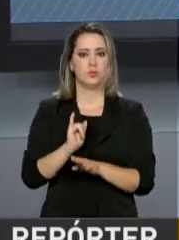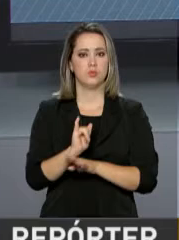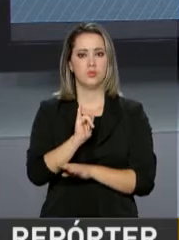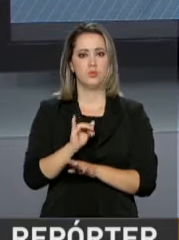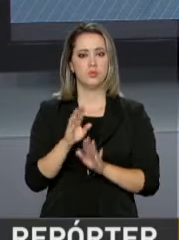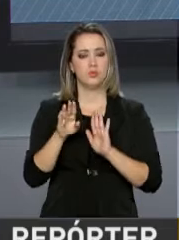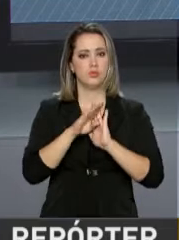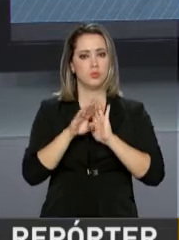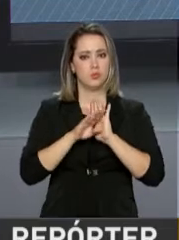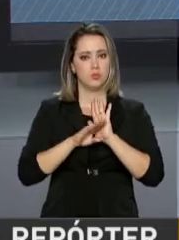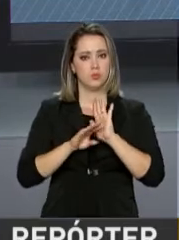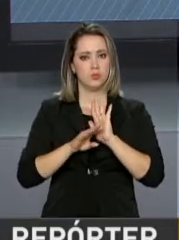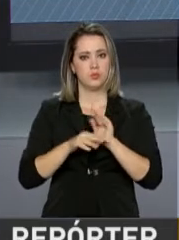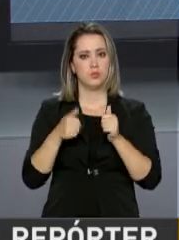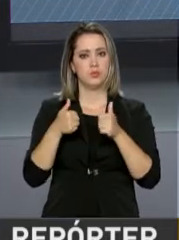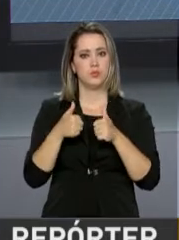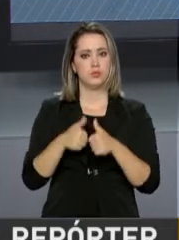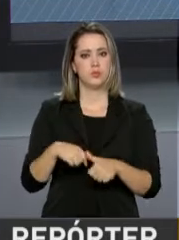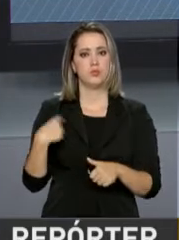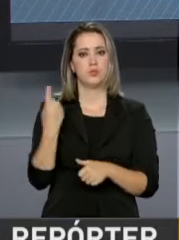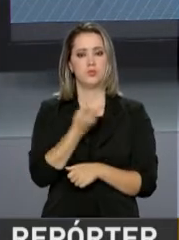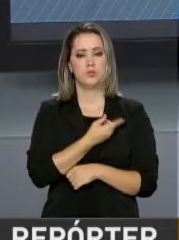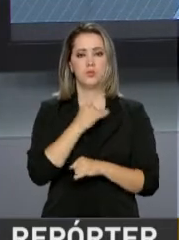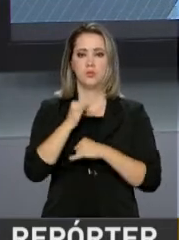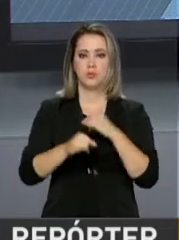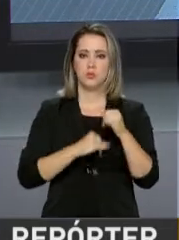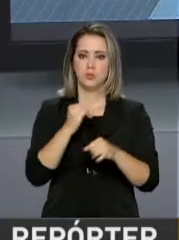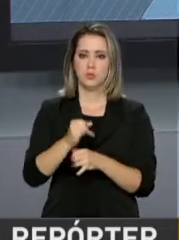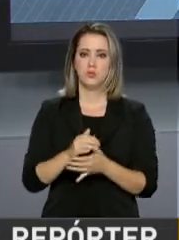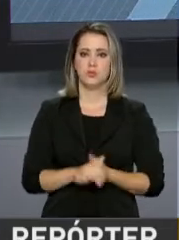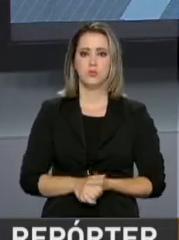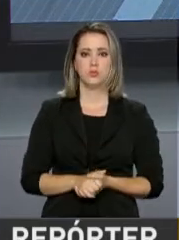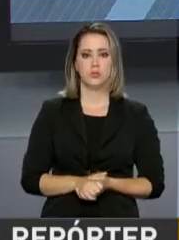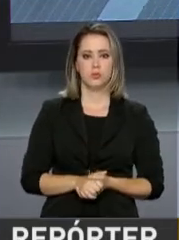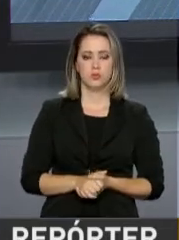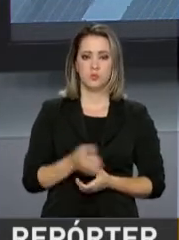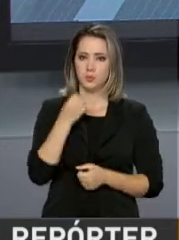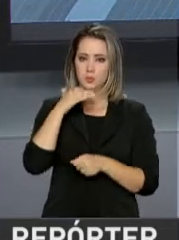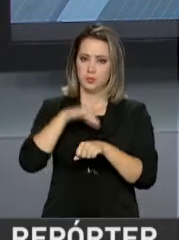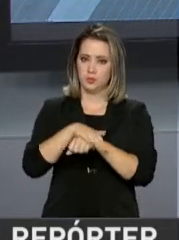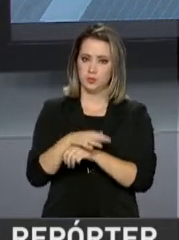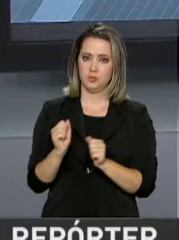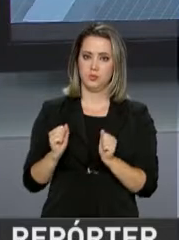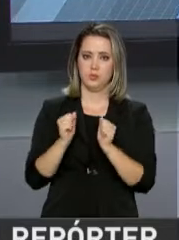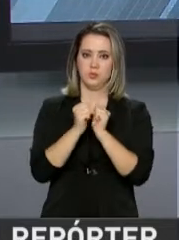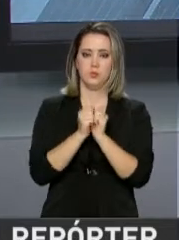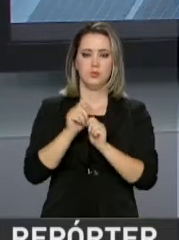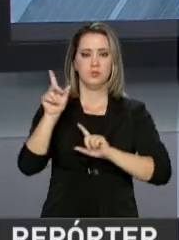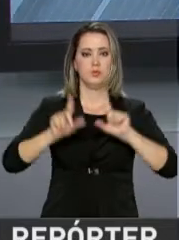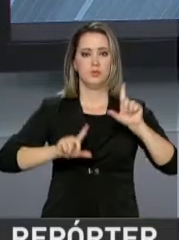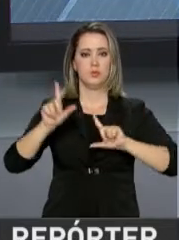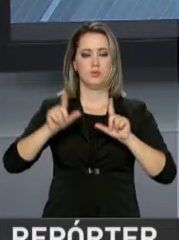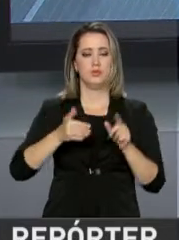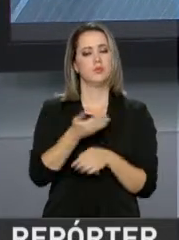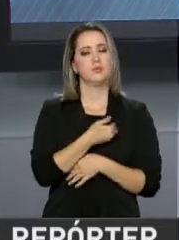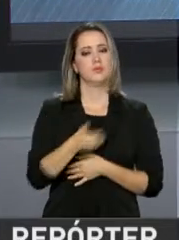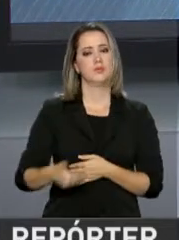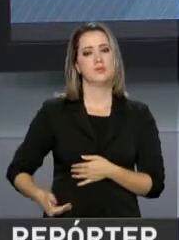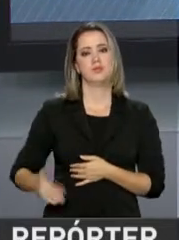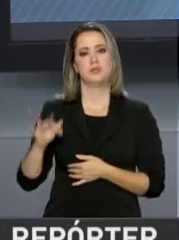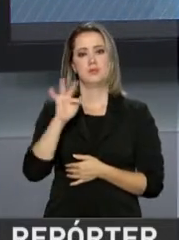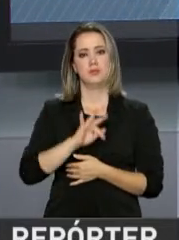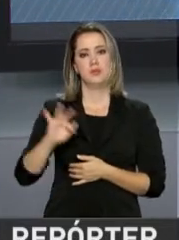no youtube toda a programação também está em nossa página na internet boa noite pra você continue com a gente aqui na